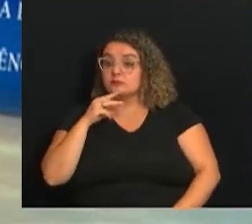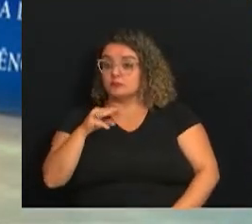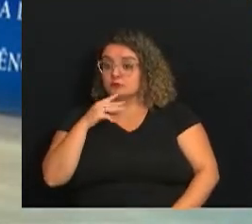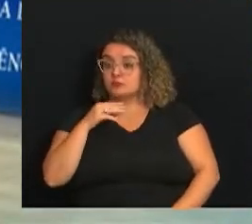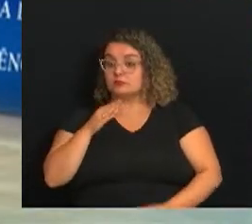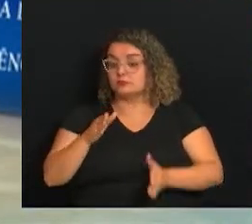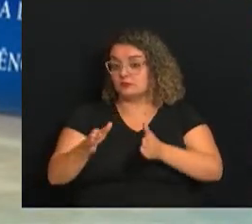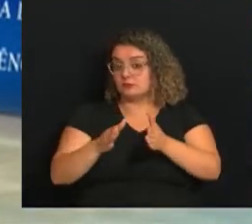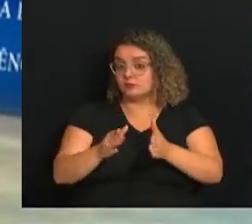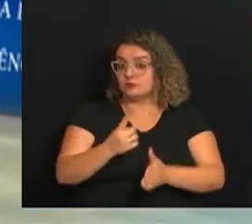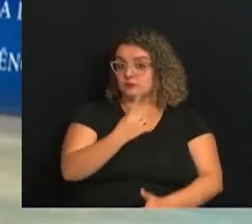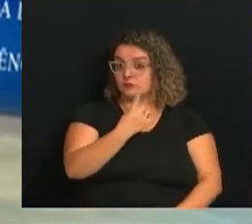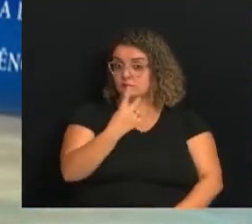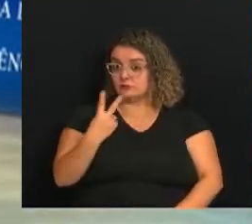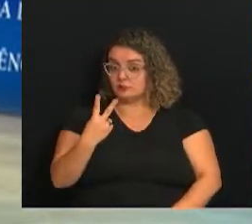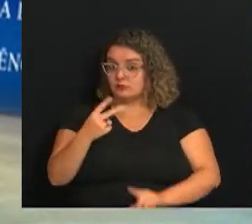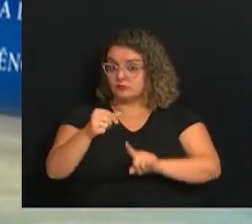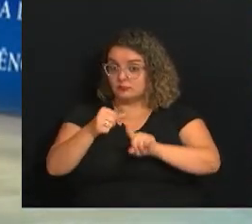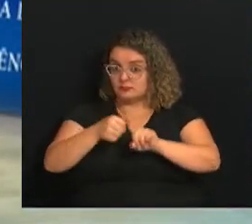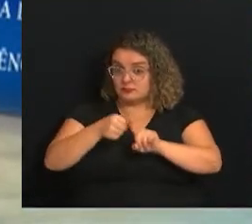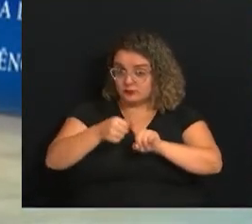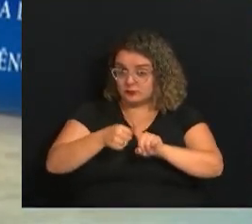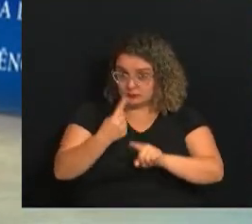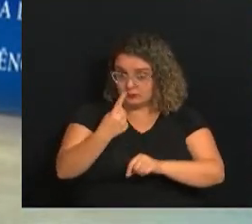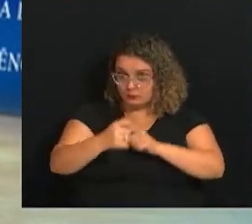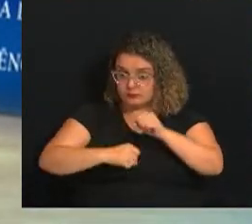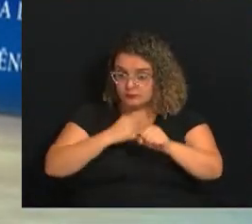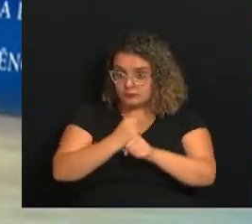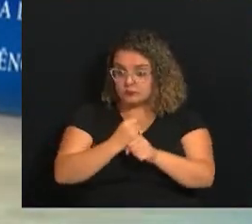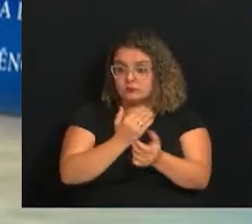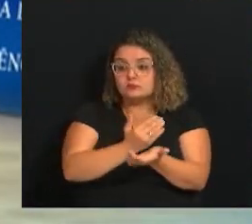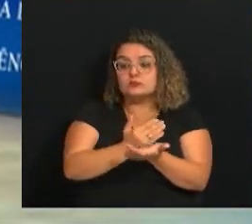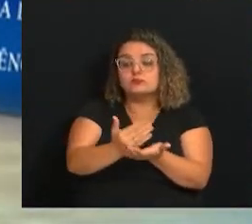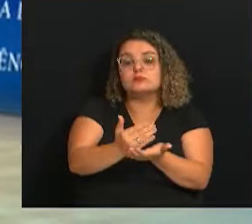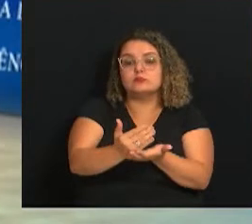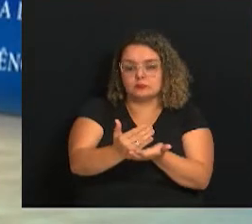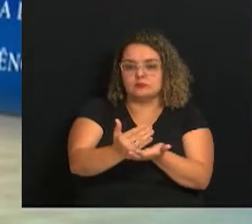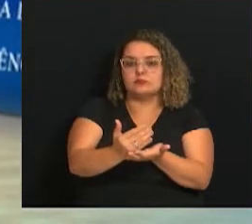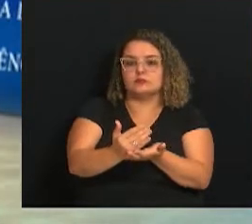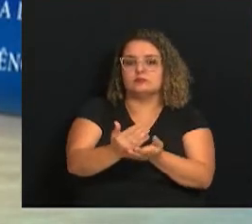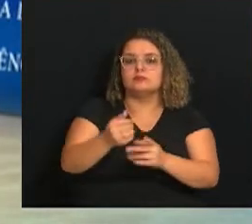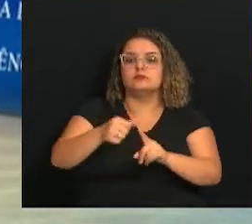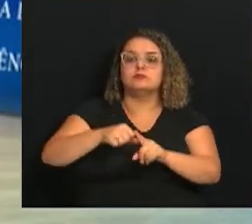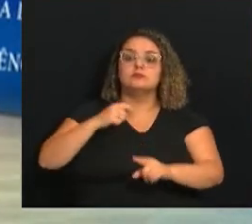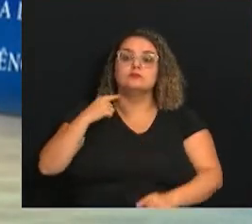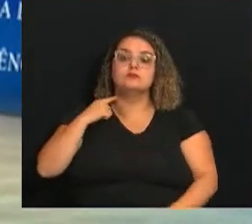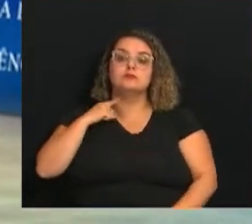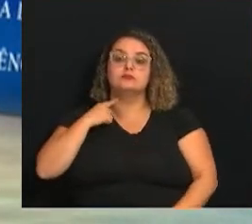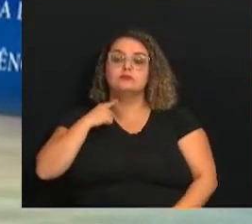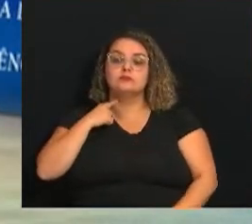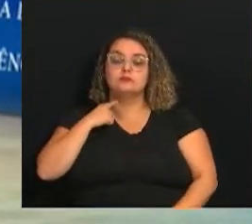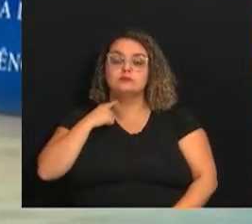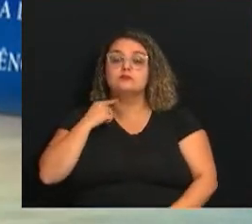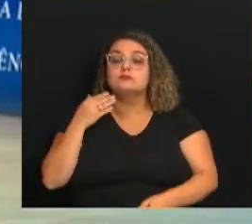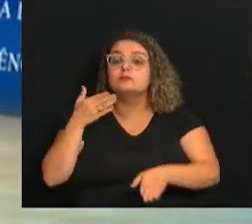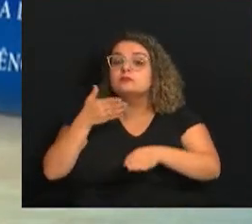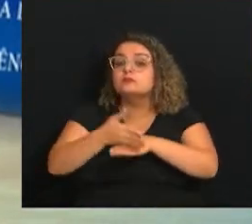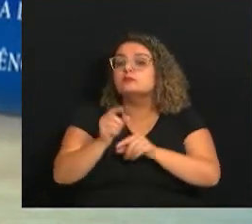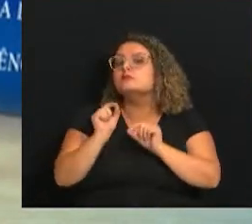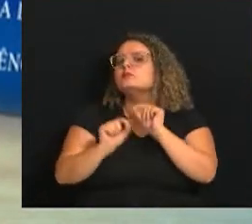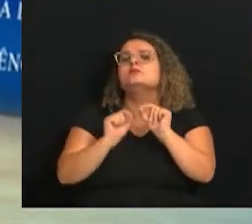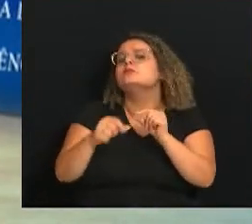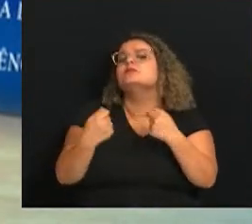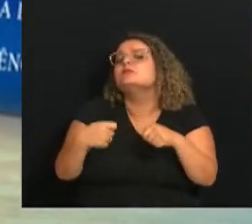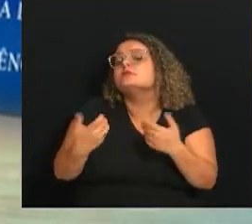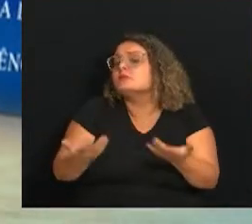estágio tem duração de 12 meses, com o início das atividades em maio. Para participar, o estudante precisa